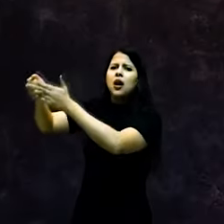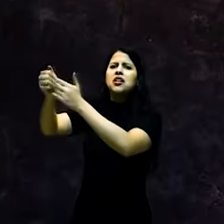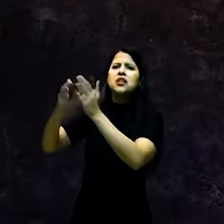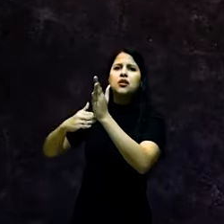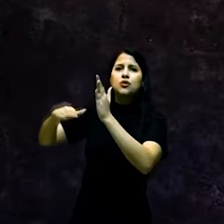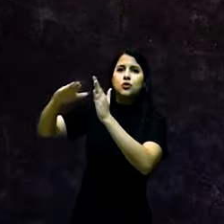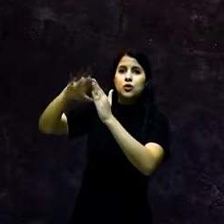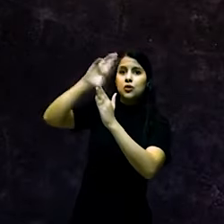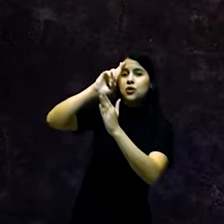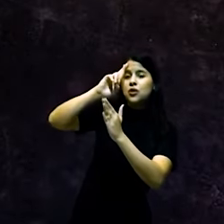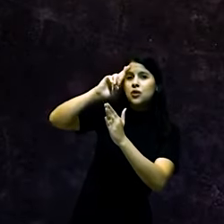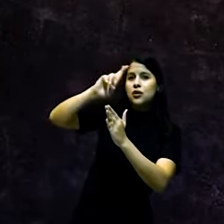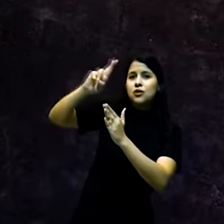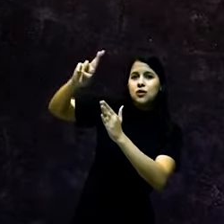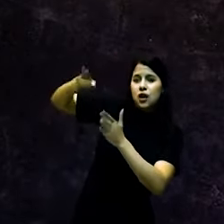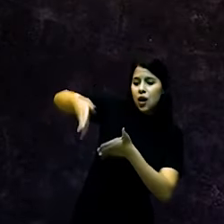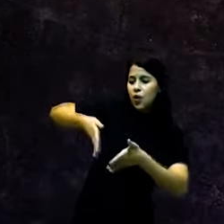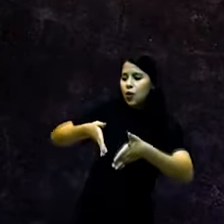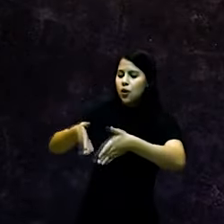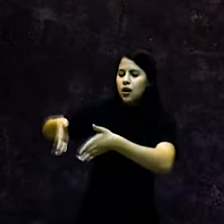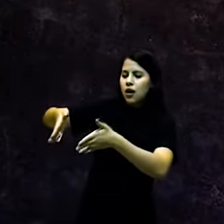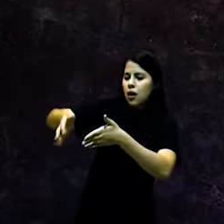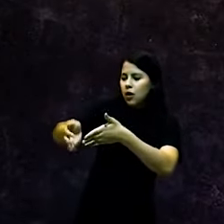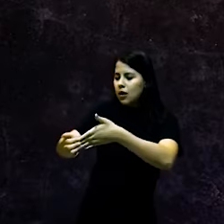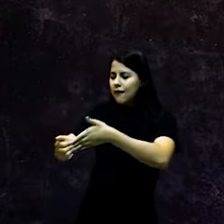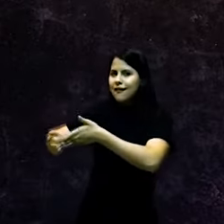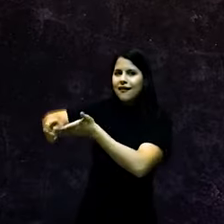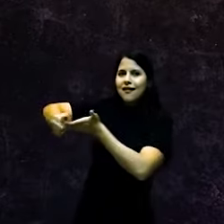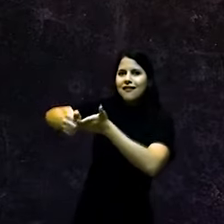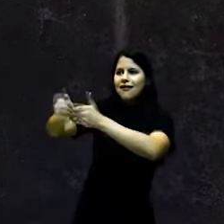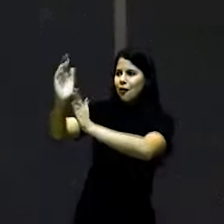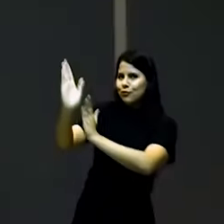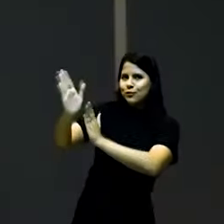endireitar as suas veredas.